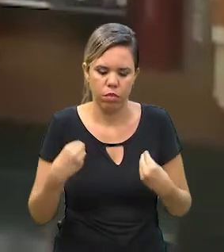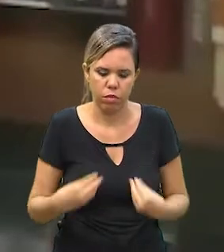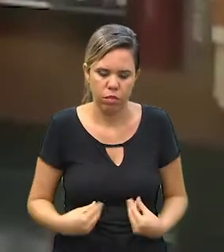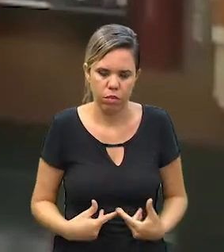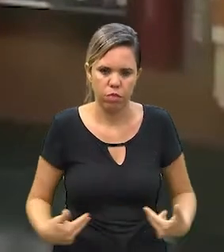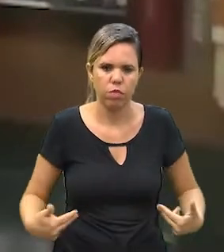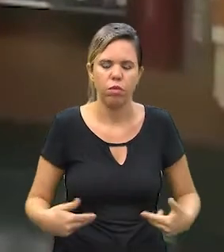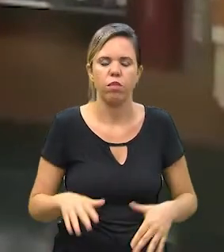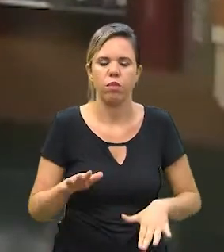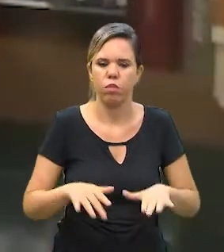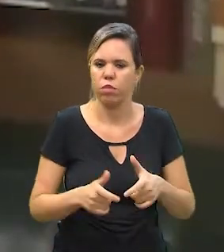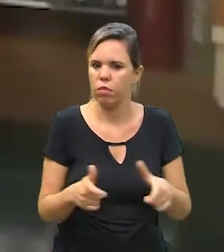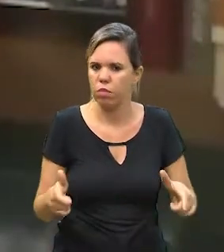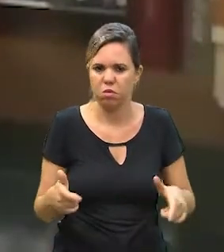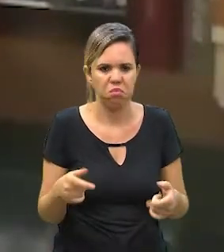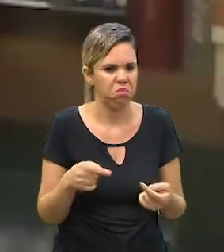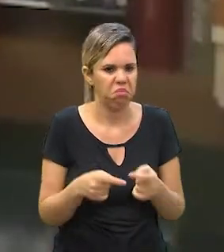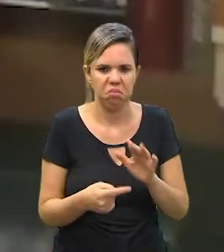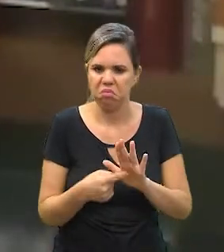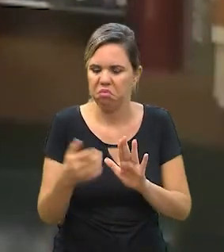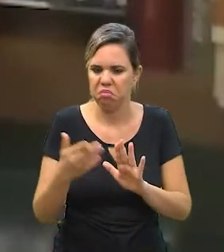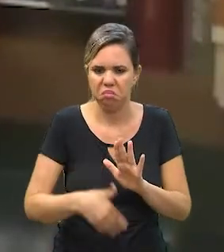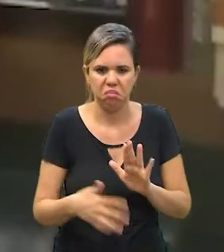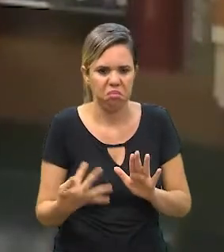na maioria das vezes, não tem muitos sintomas.